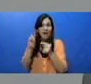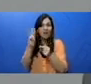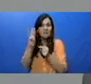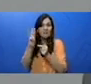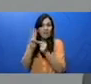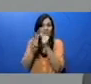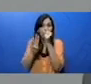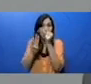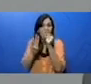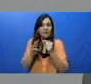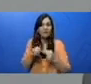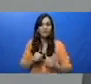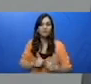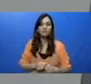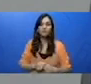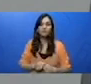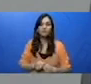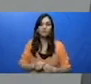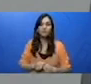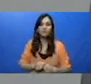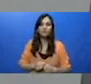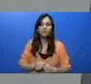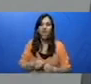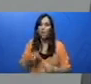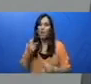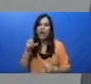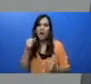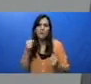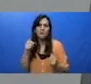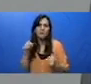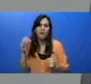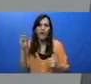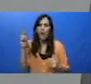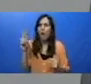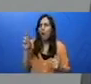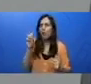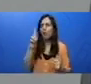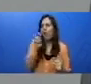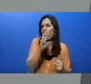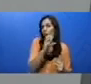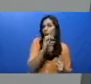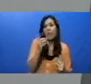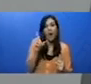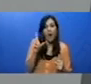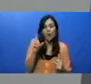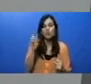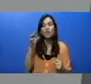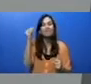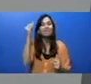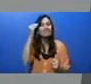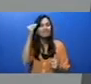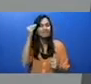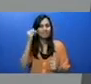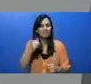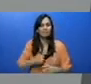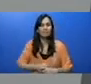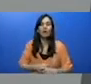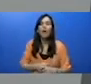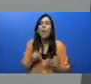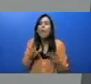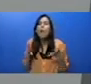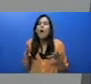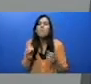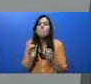centena. Na hora do jogo, você não precisa colocar assim, você pode mentalizar apenas, tá? Qual desses é o